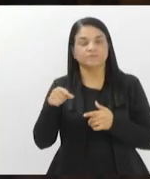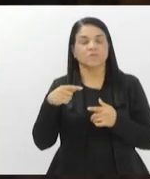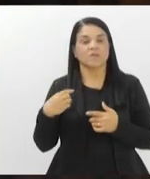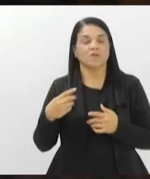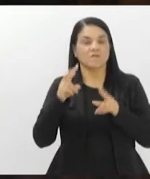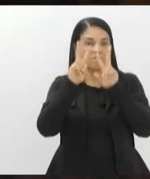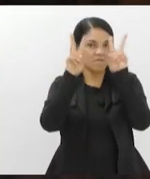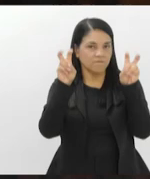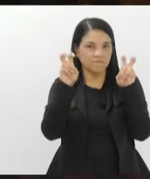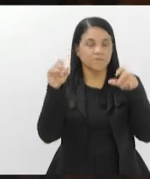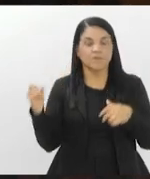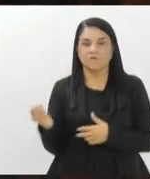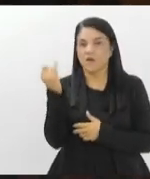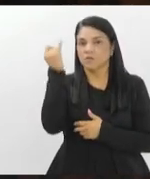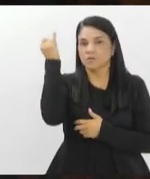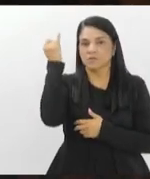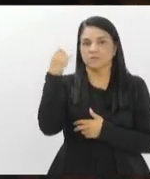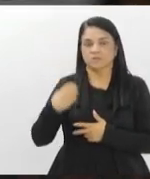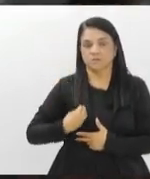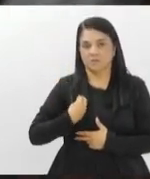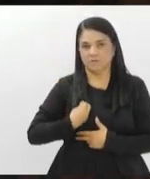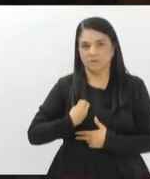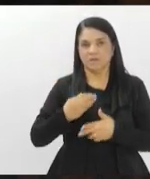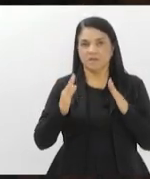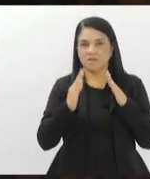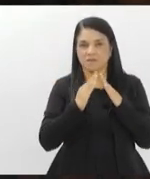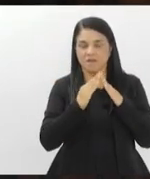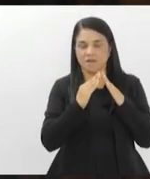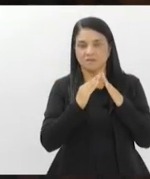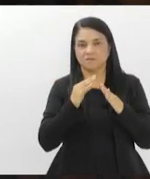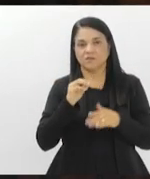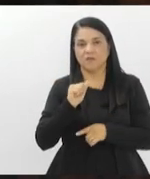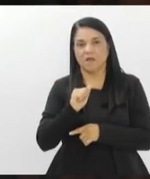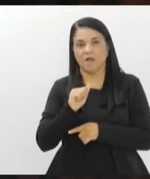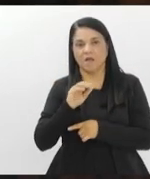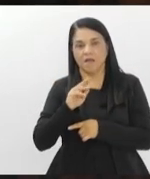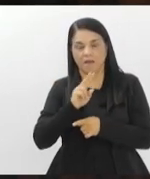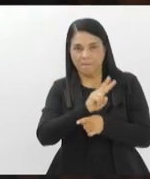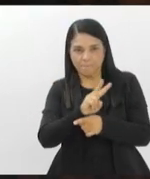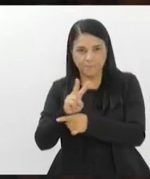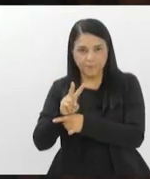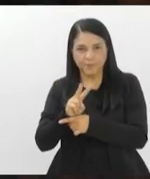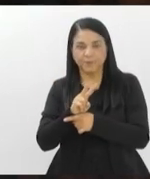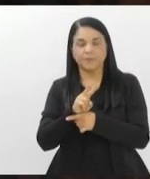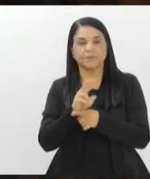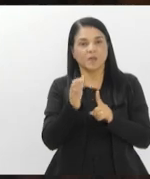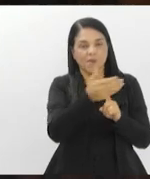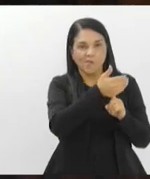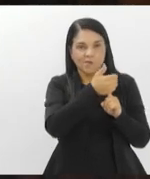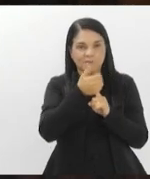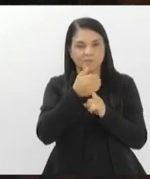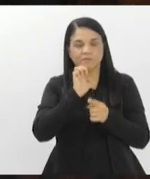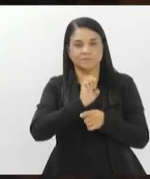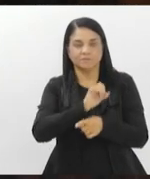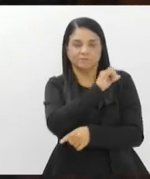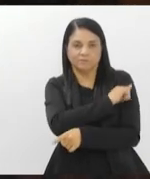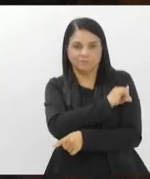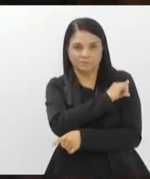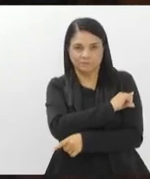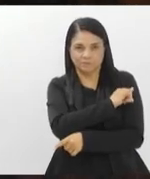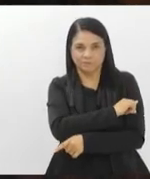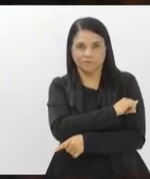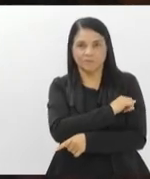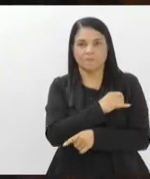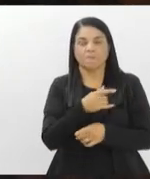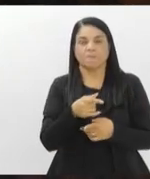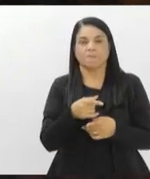vida em casas de abrigo, casas de passagem e centros de acolhimento no âmbito do Estado do Rio de Janeiro.